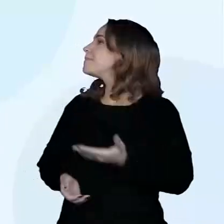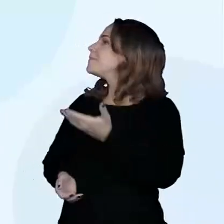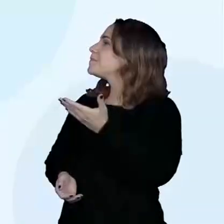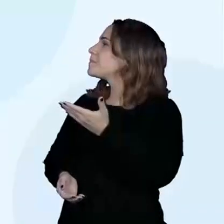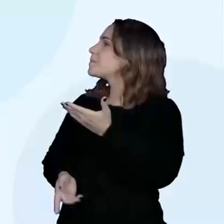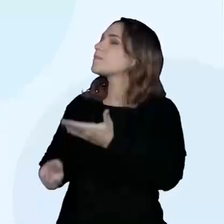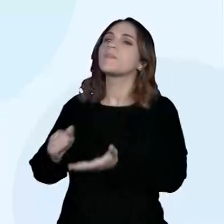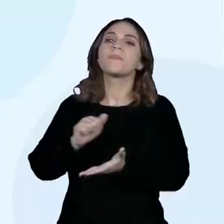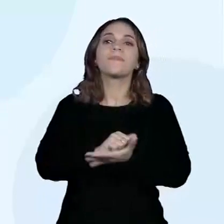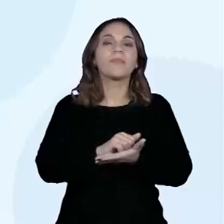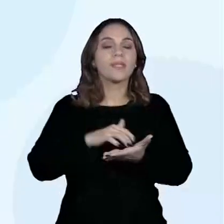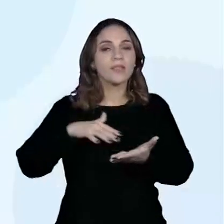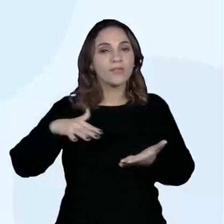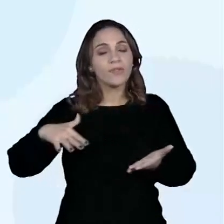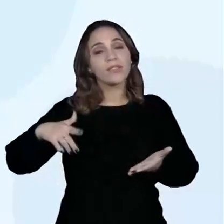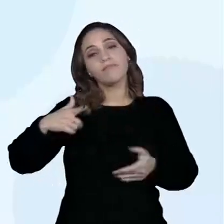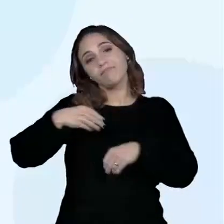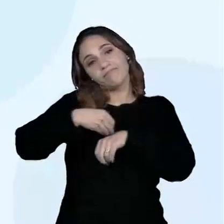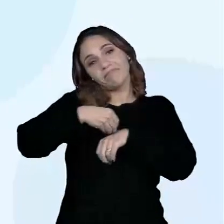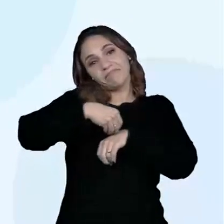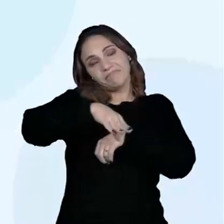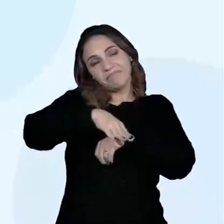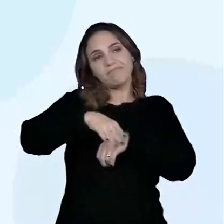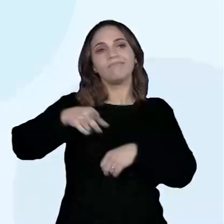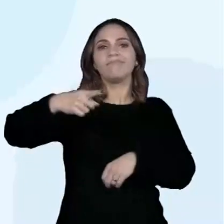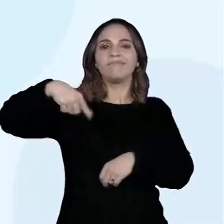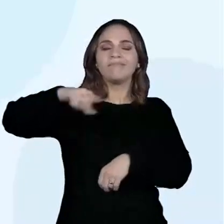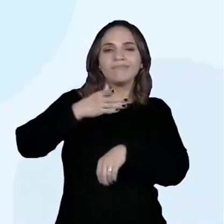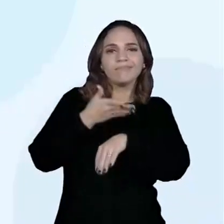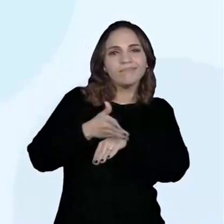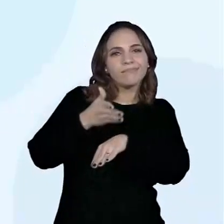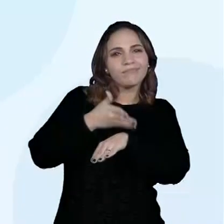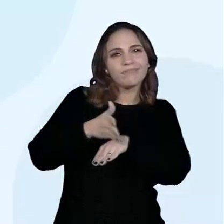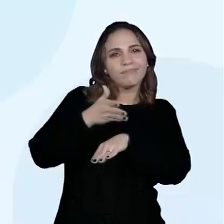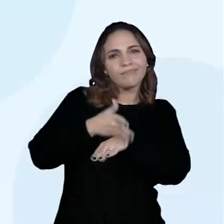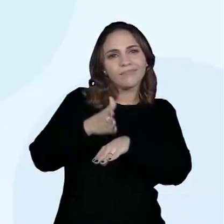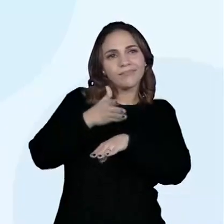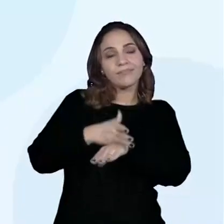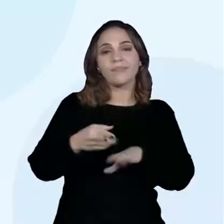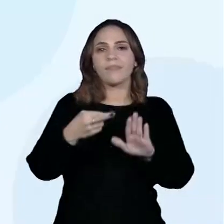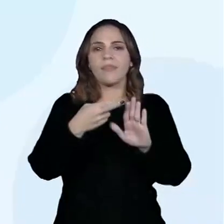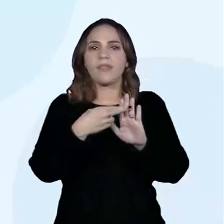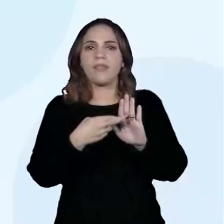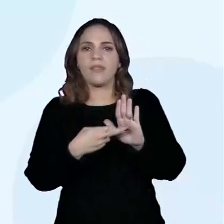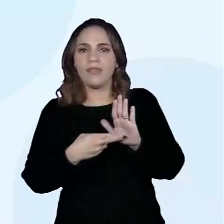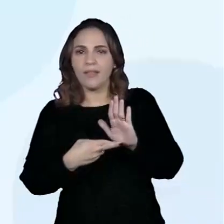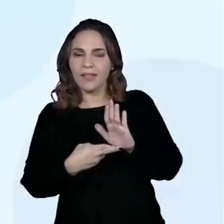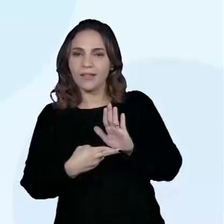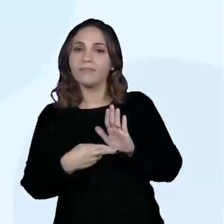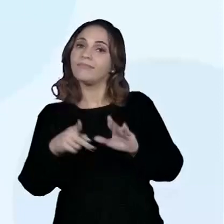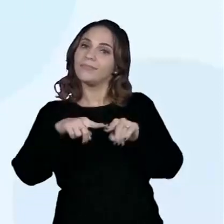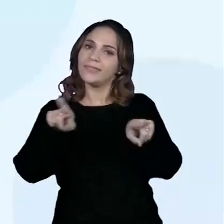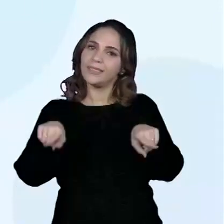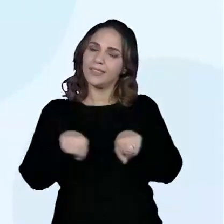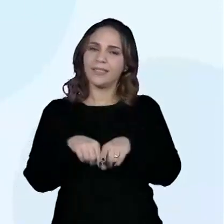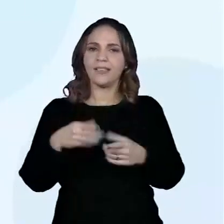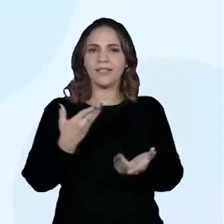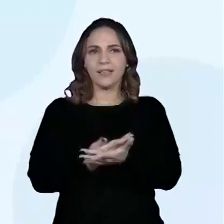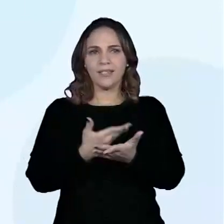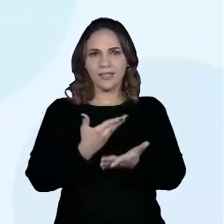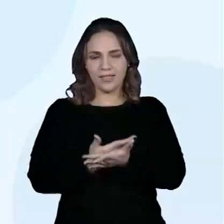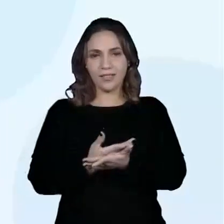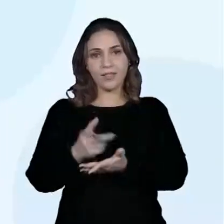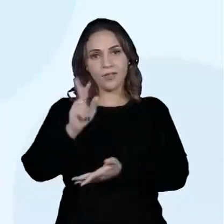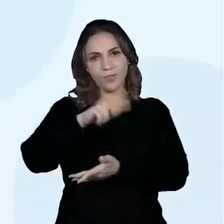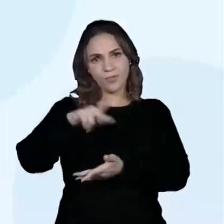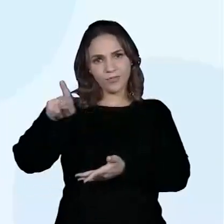uma atividade sugerida para que vocês tenham as regras lá na sua sala de aula. A Pro vai